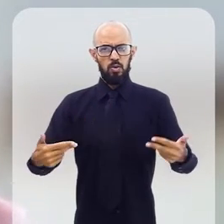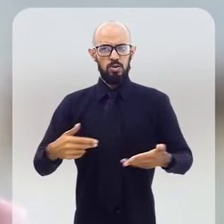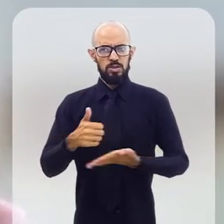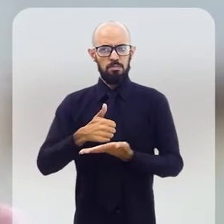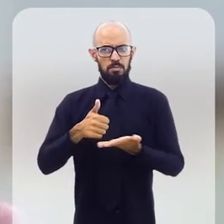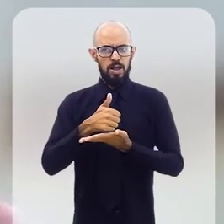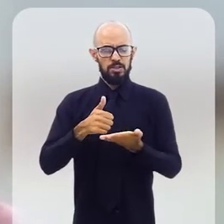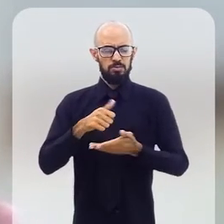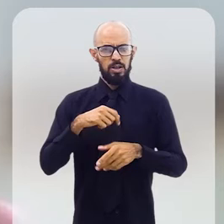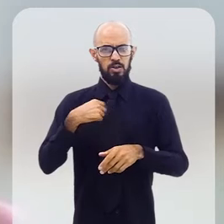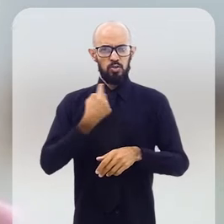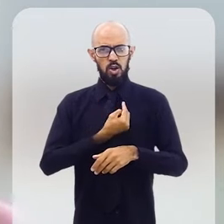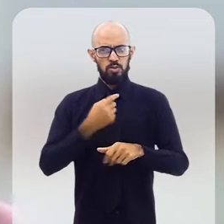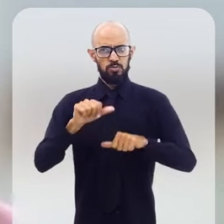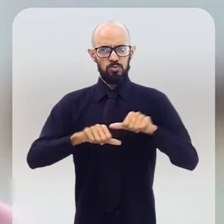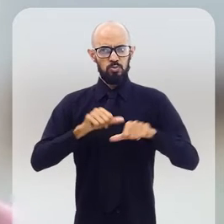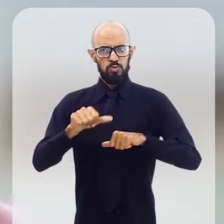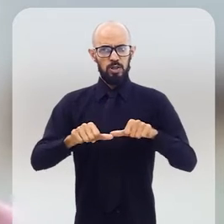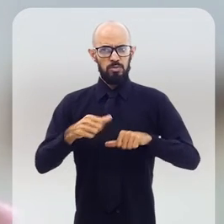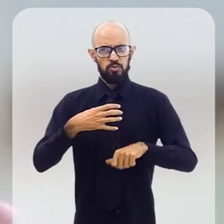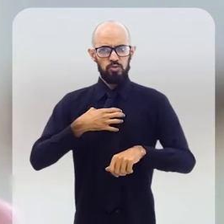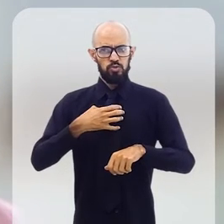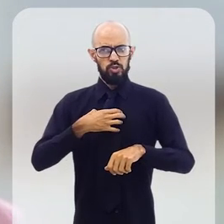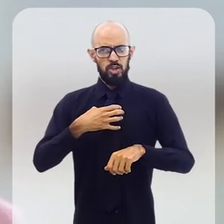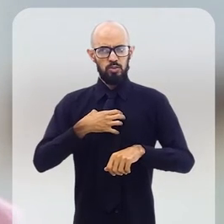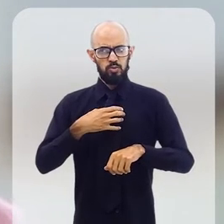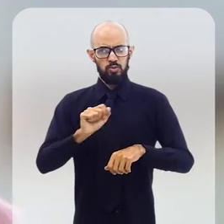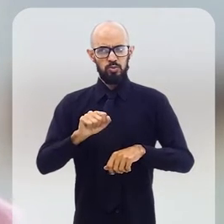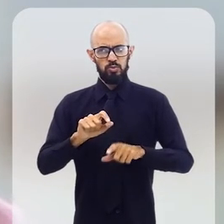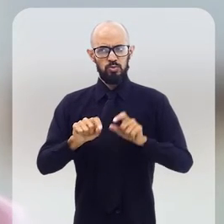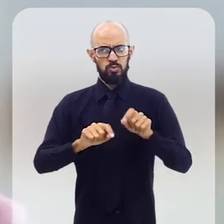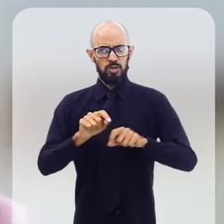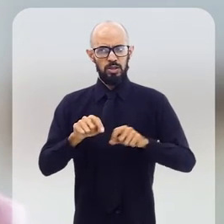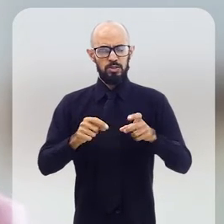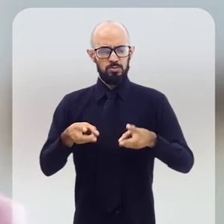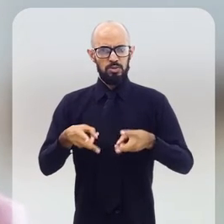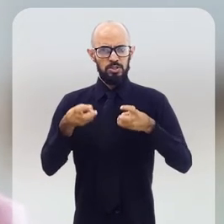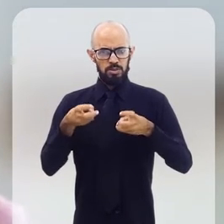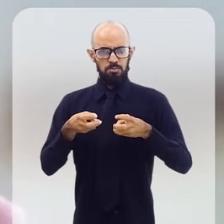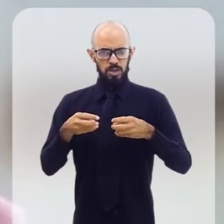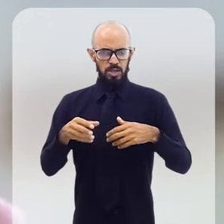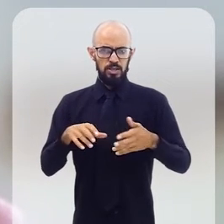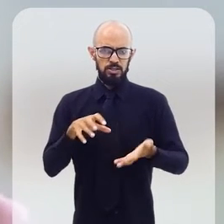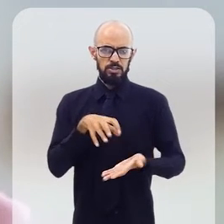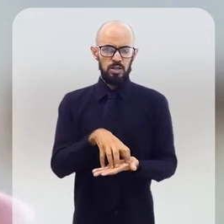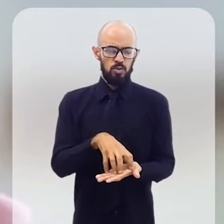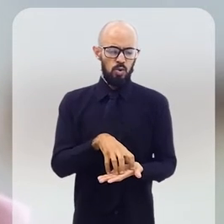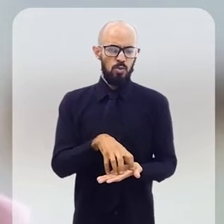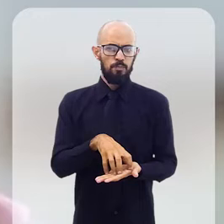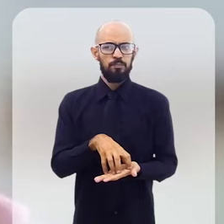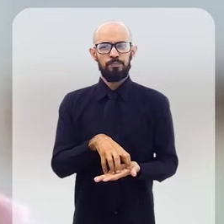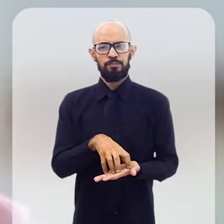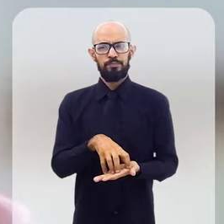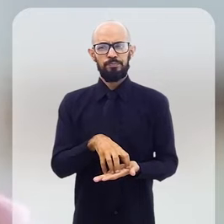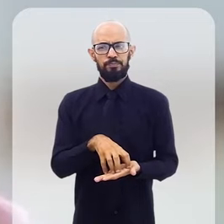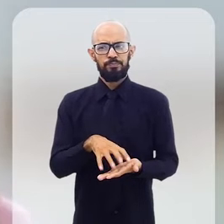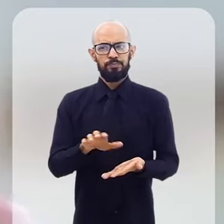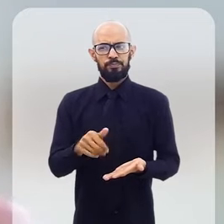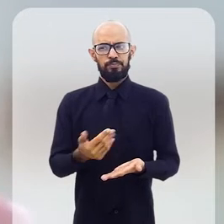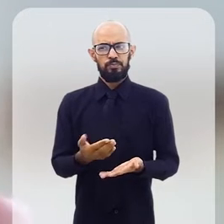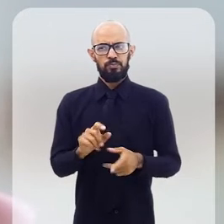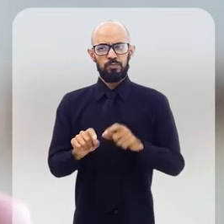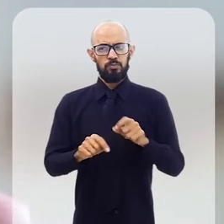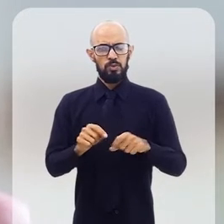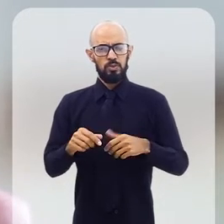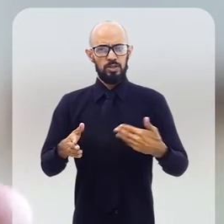algo fundamental para a gente mudar um pouco a forma de ver aí esse segmento, né?